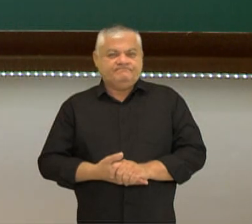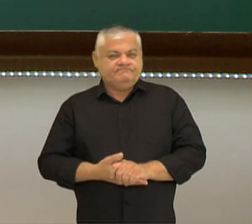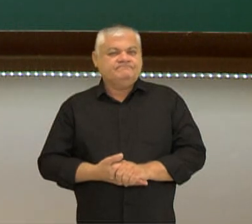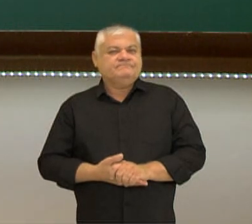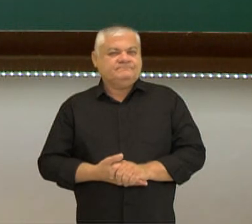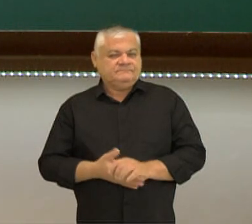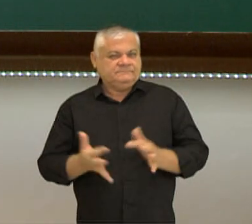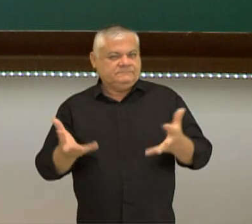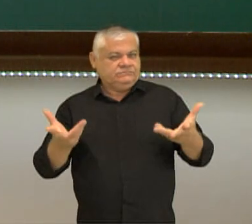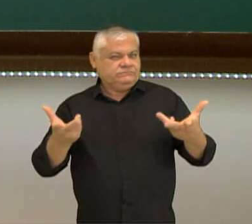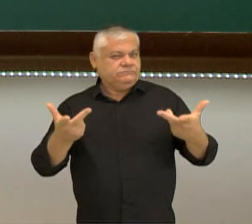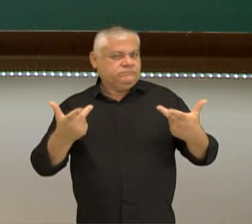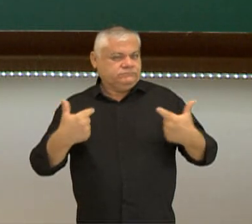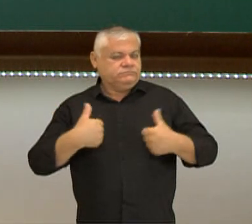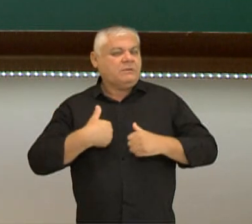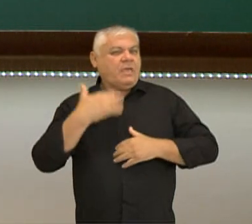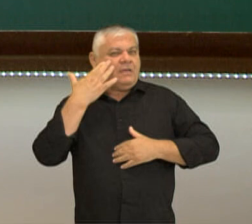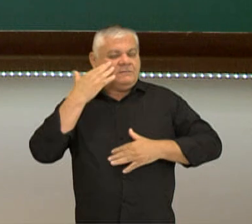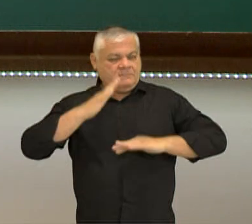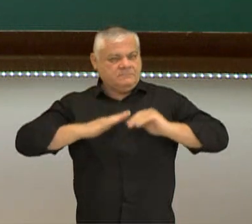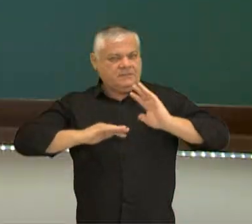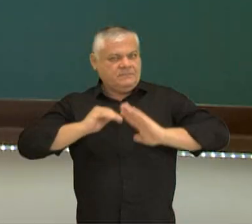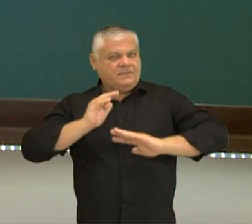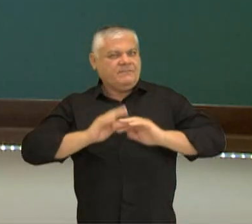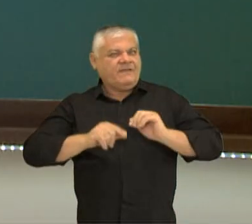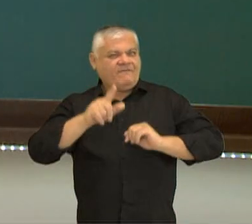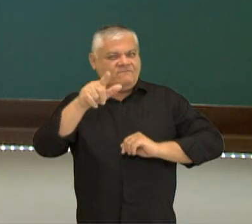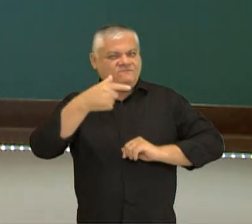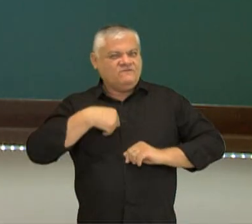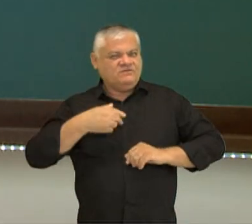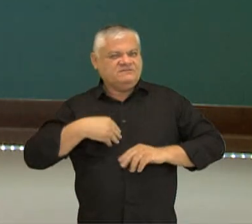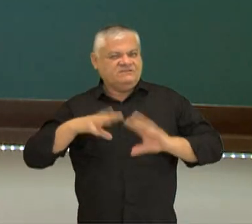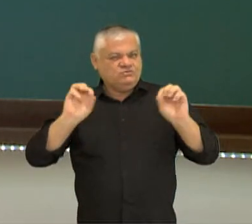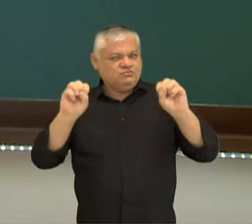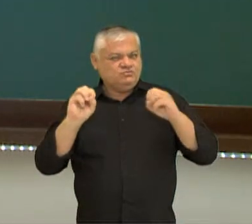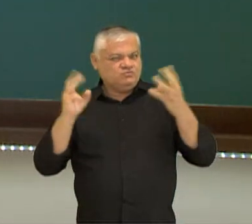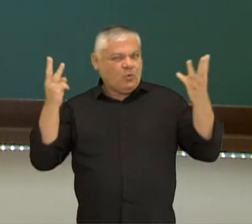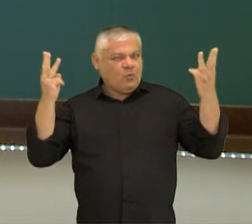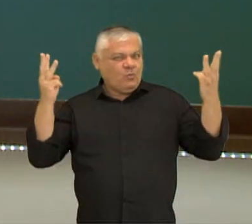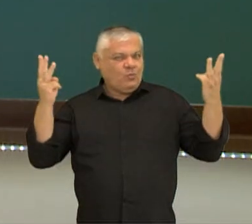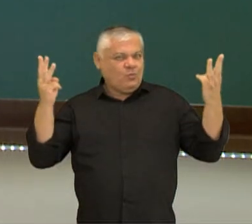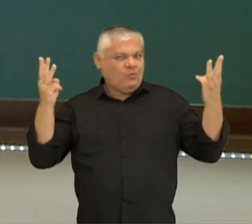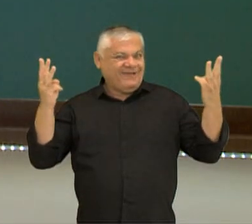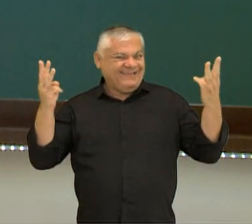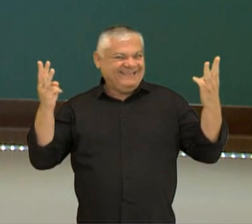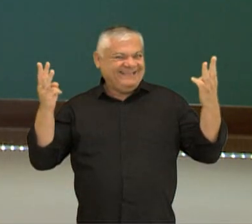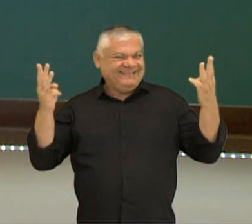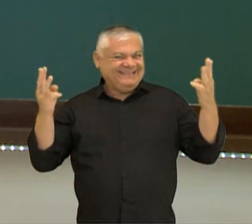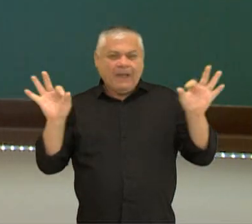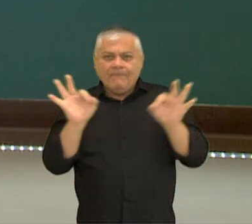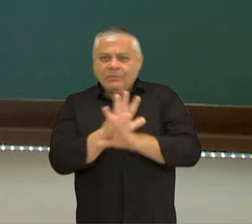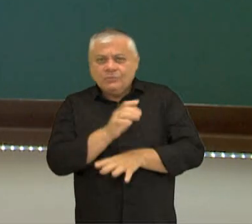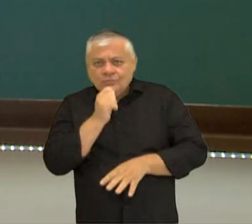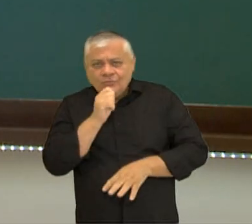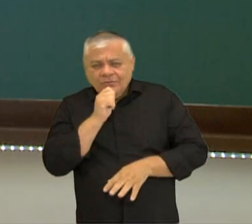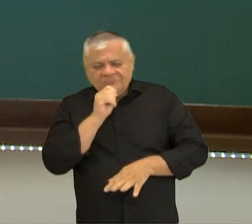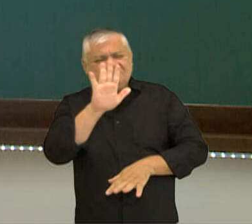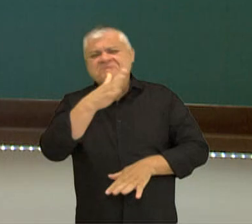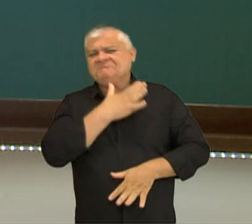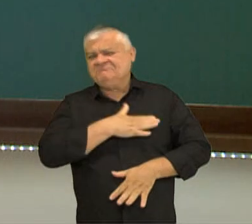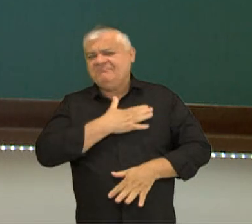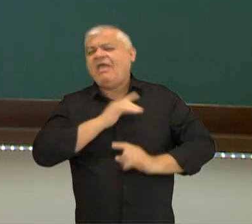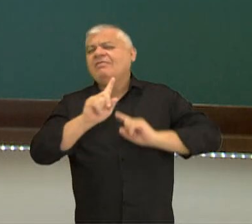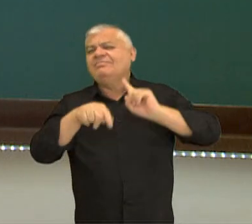Capricharam, né? Eu sei que vocês capricharam porque vocês arrasam, vocês são um show, né? Não deu tempo de terminar? Termina depois aí o seu